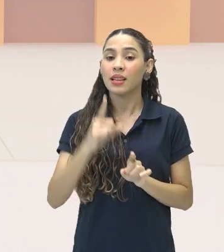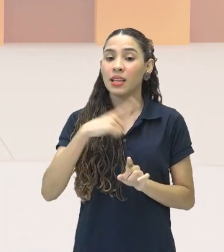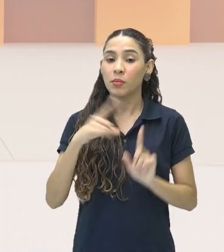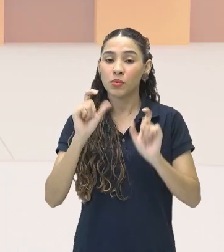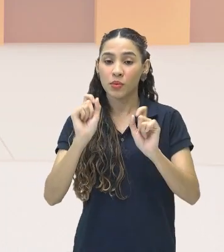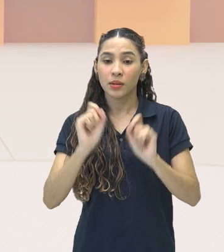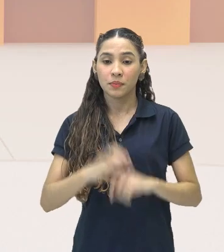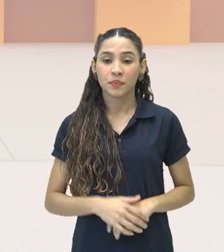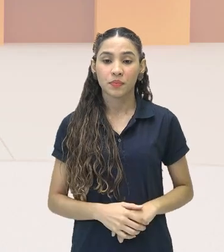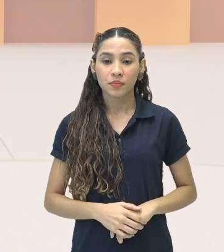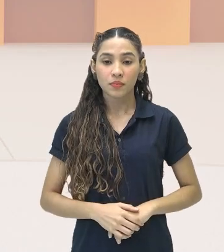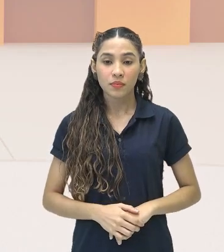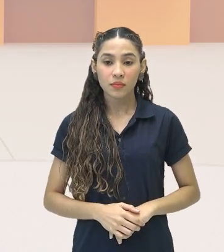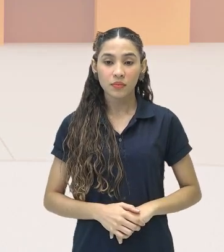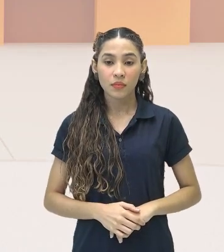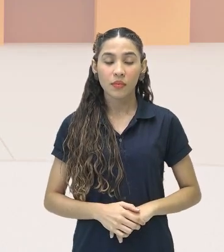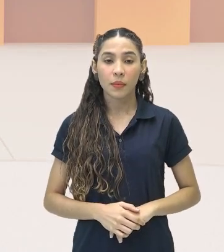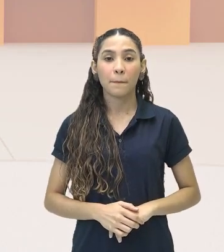aqui